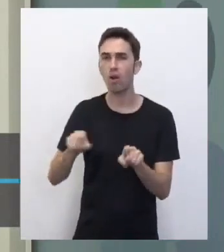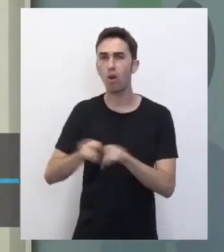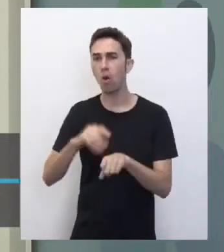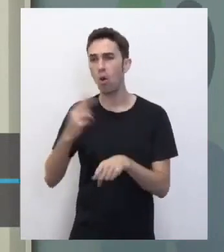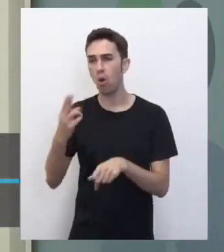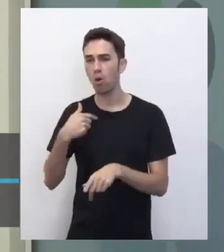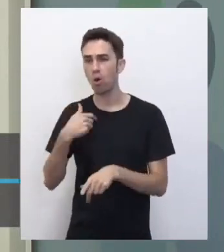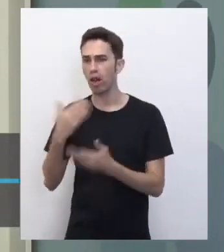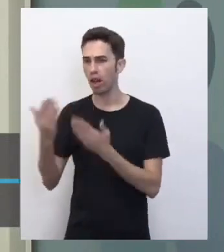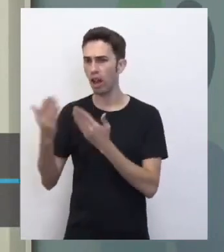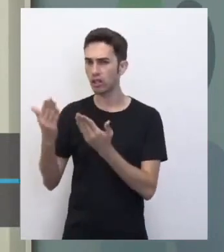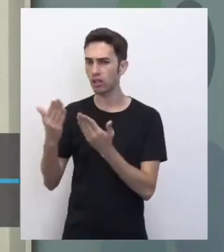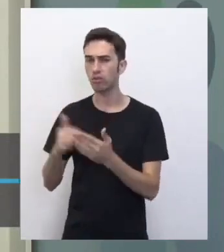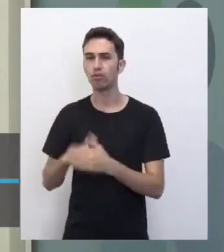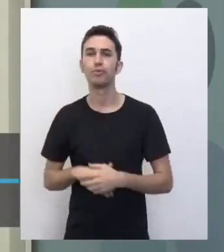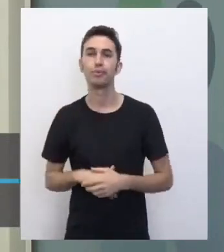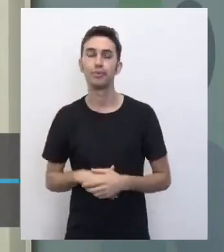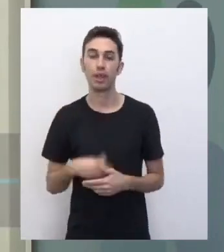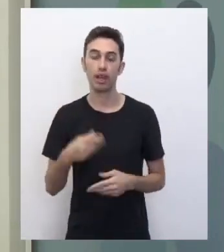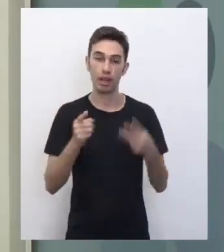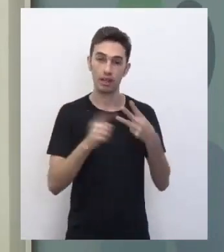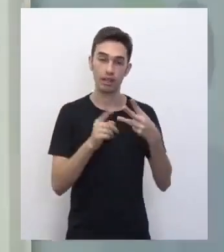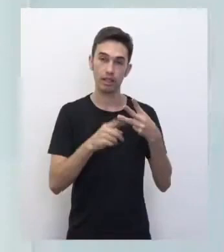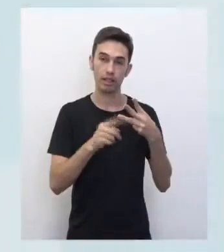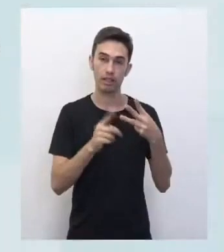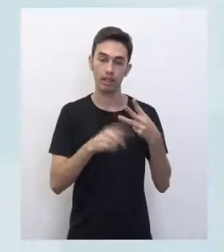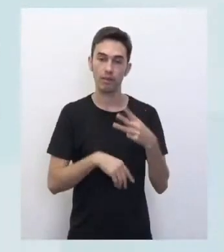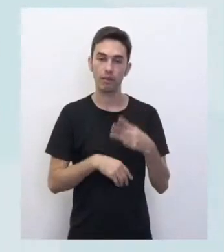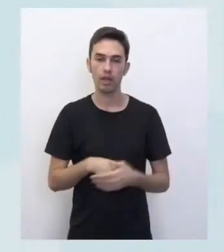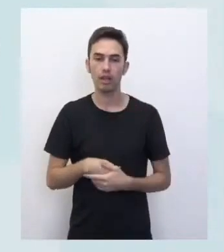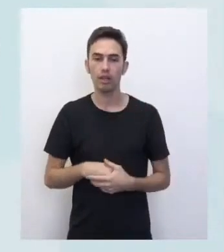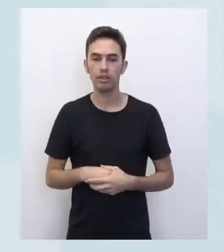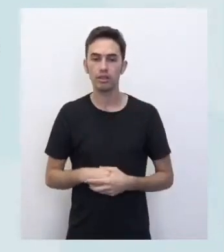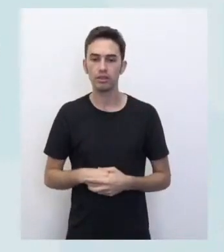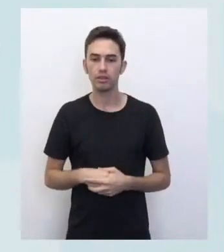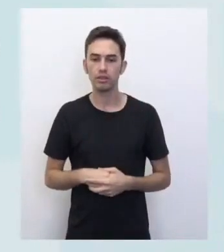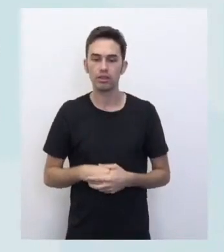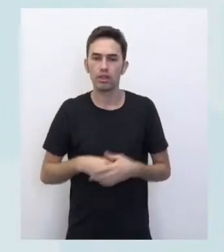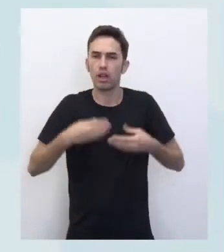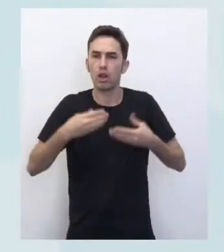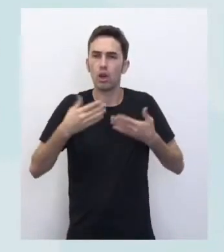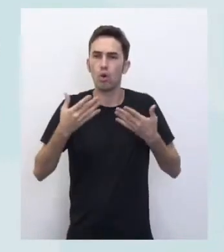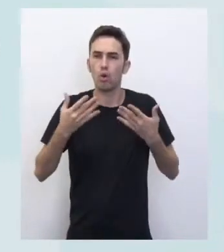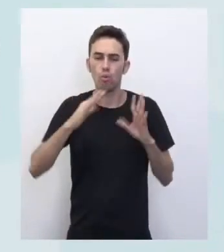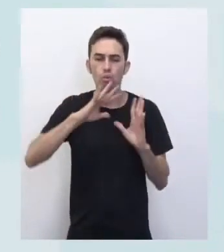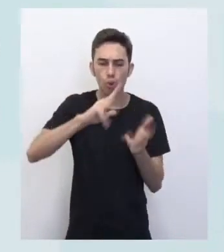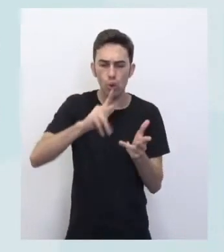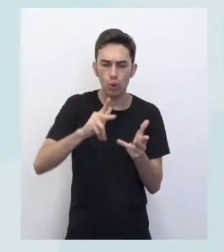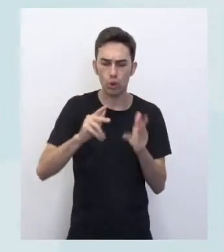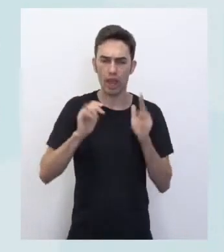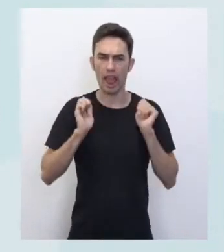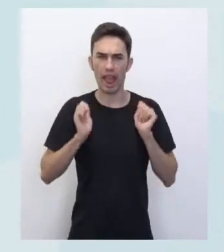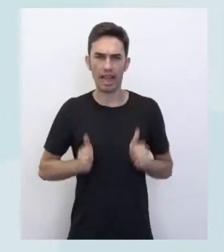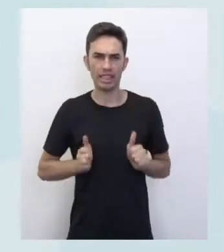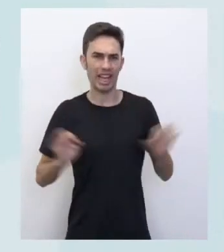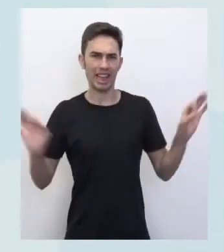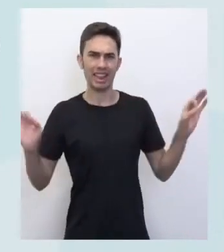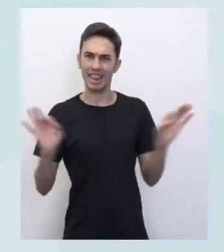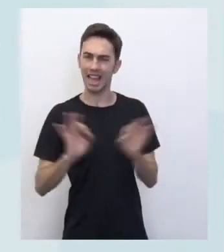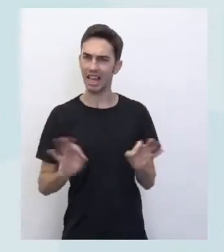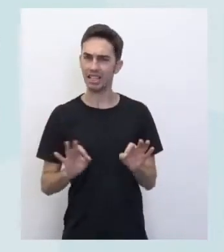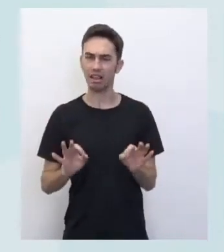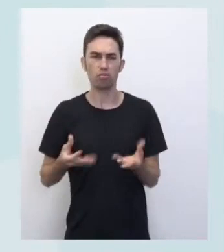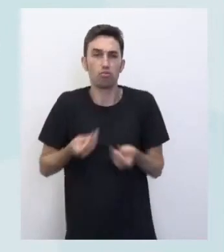Né? Terceira questão, como seria um mundo sem ética? Né? Imaginando aqui, e lógico, a